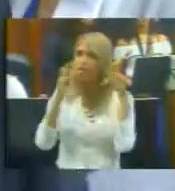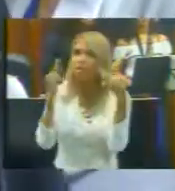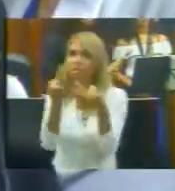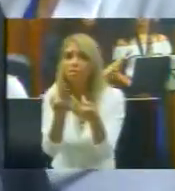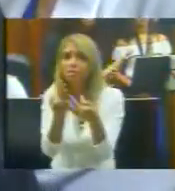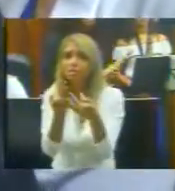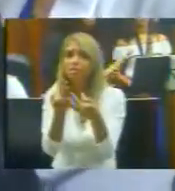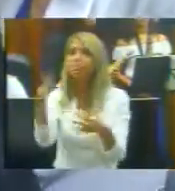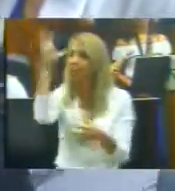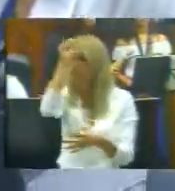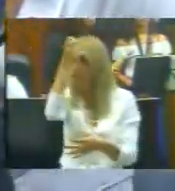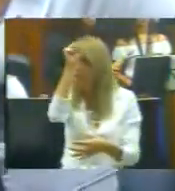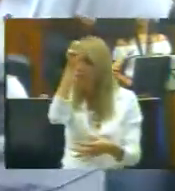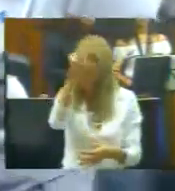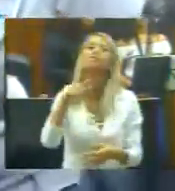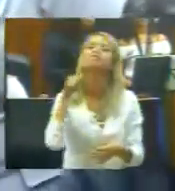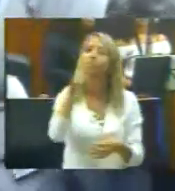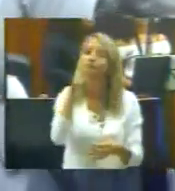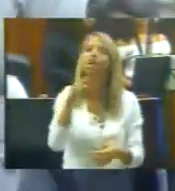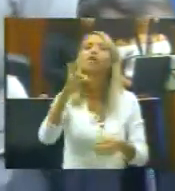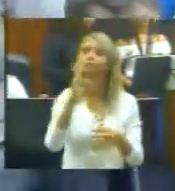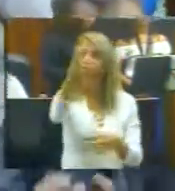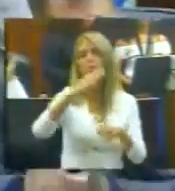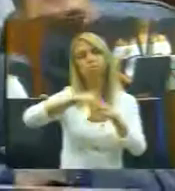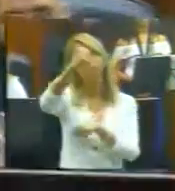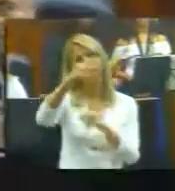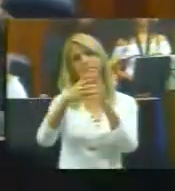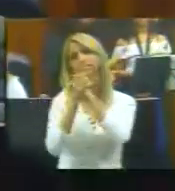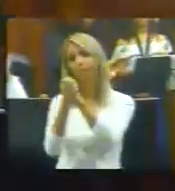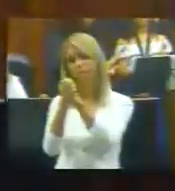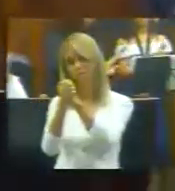vocês farão um futuro melhor. Parabéns.